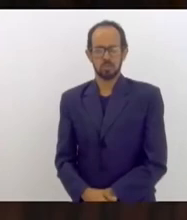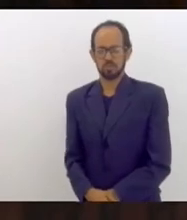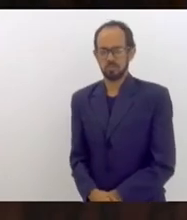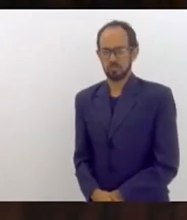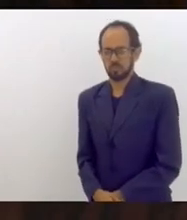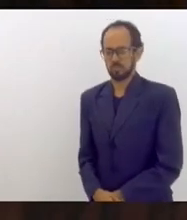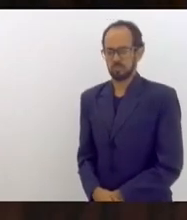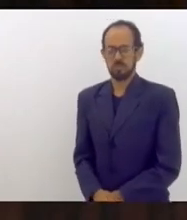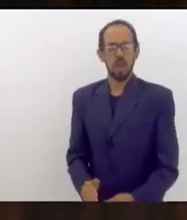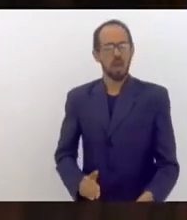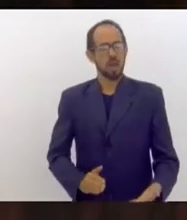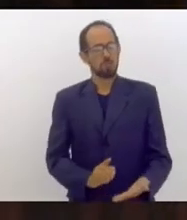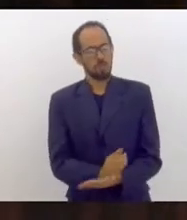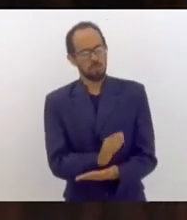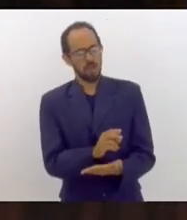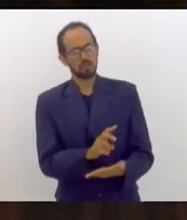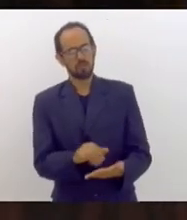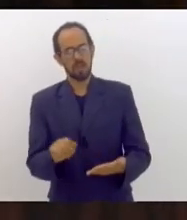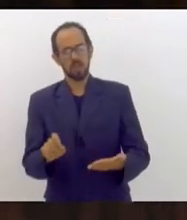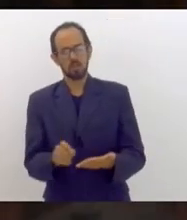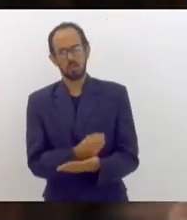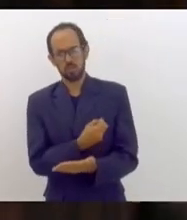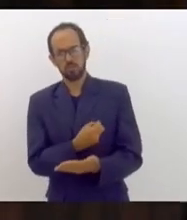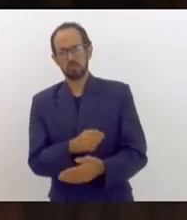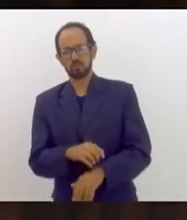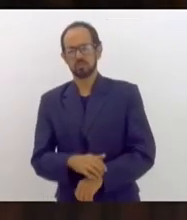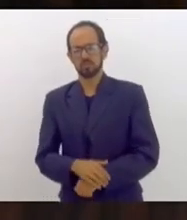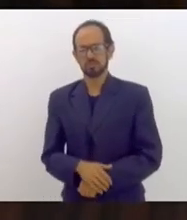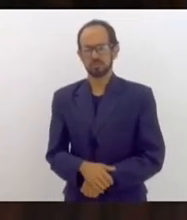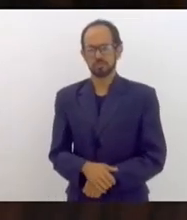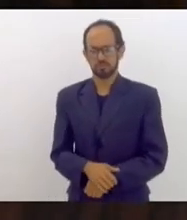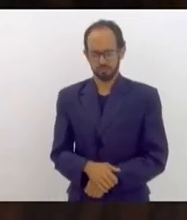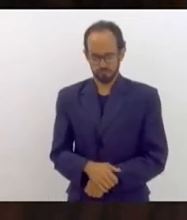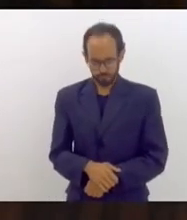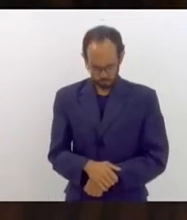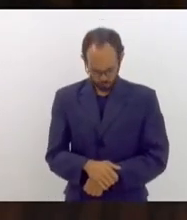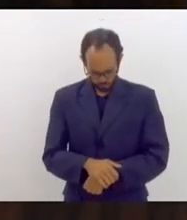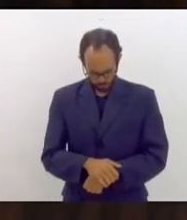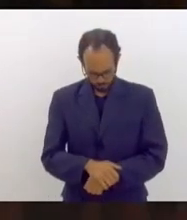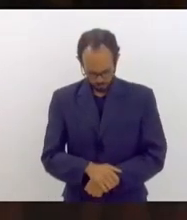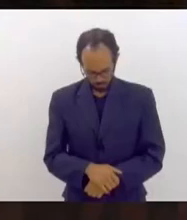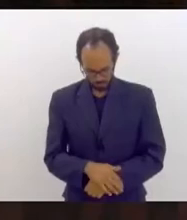Permaneço como estão. Aprovado, vá autógrafo.